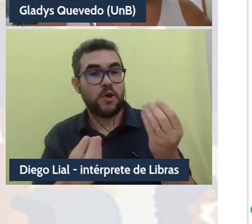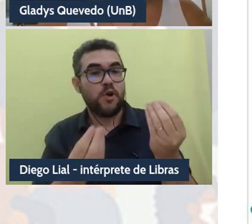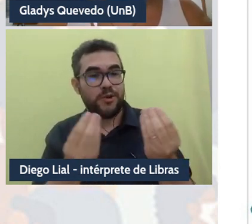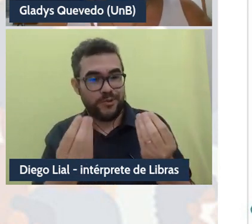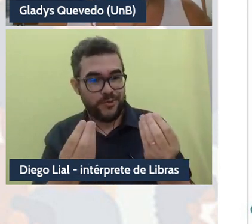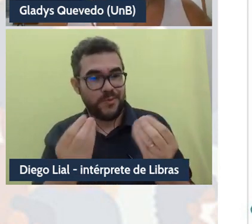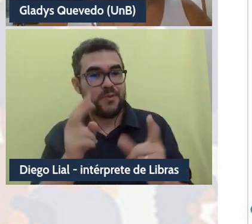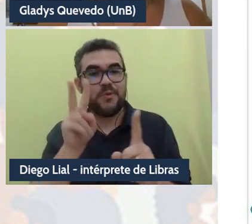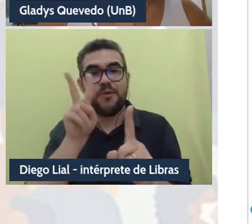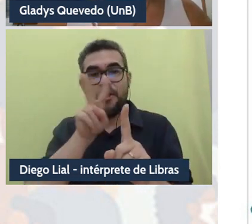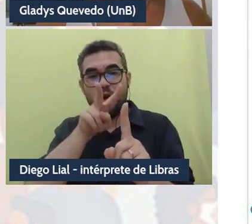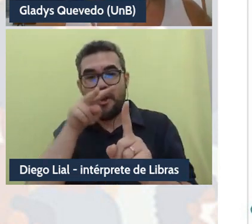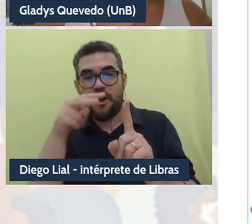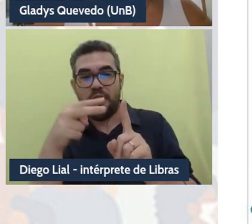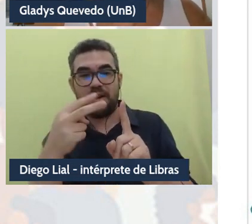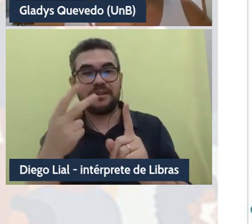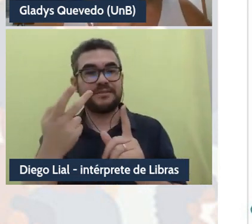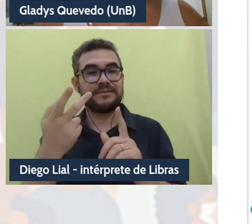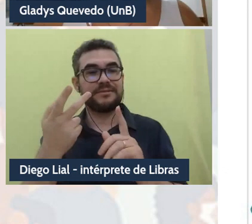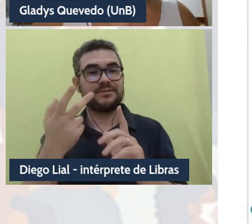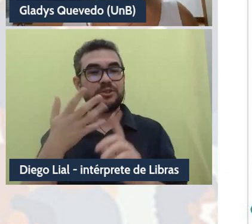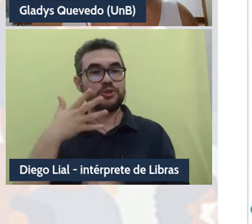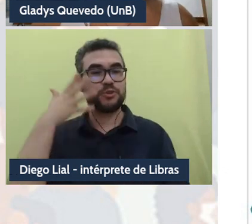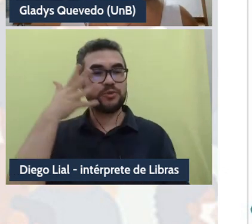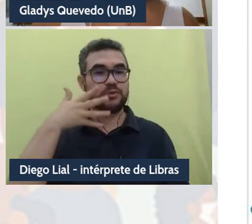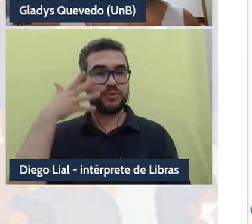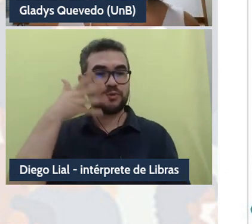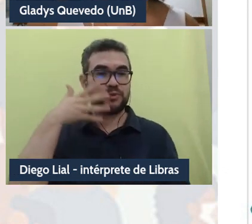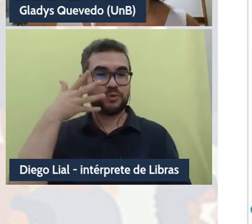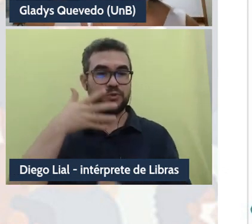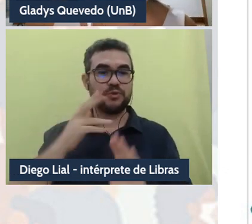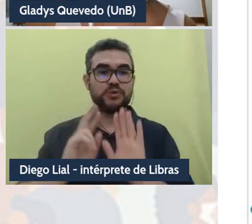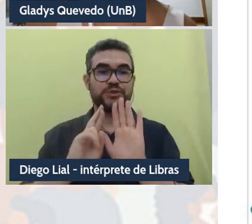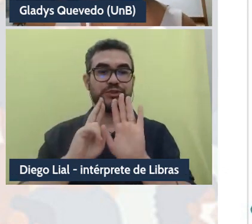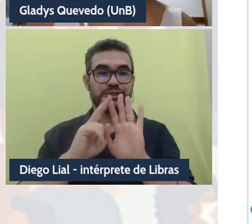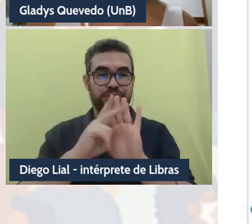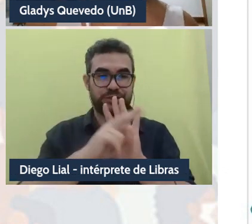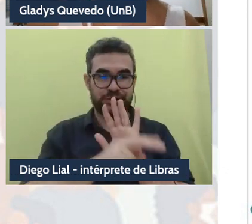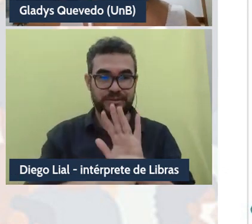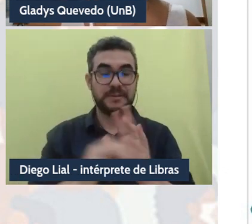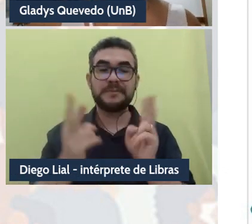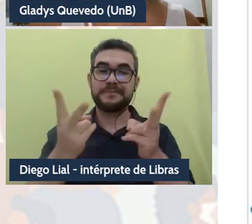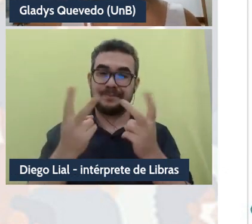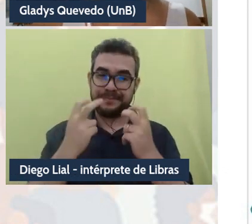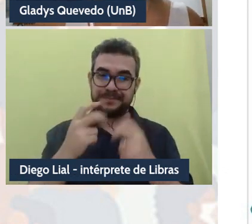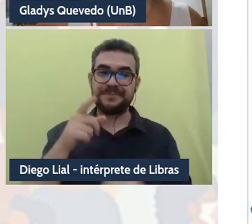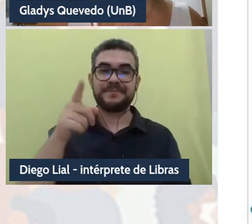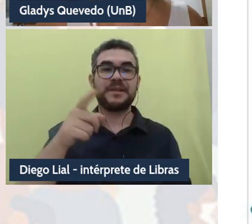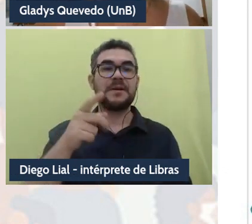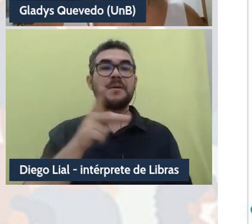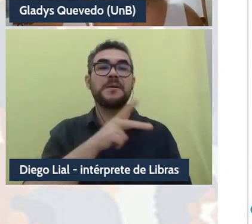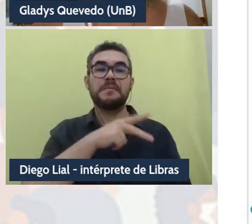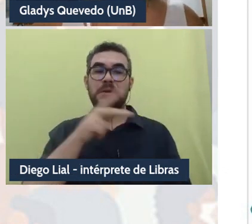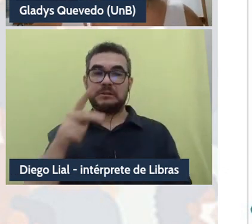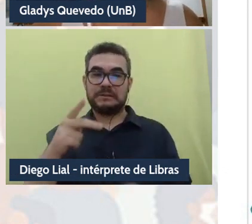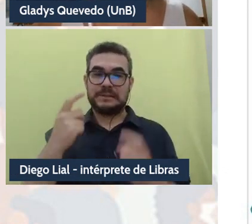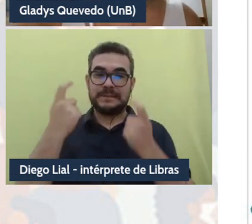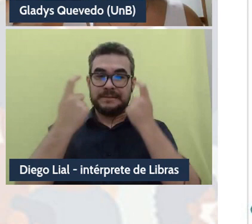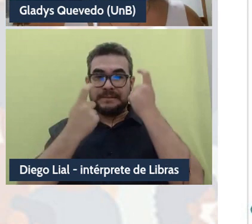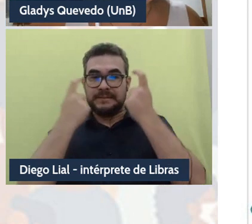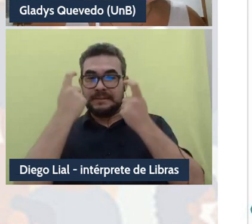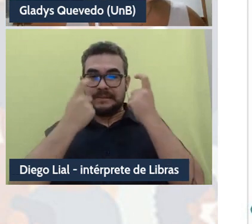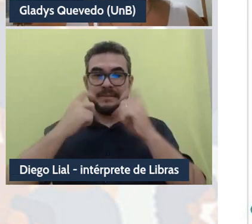A gente viu que professores passaram a se preocupar mais com multimodalidade, passaram a se preocupar mais em